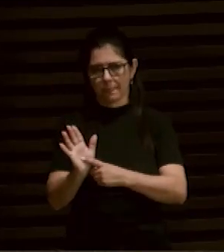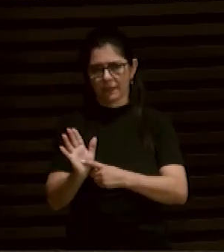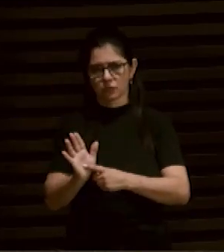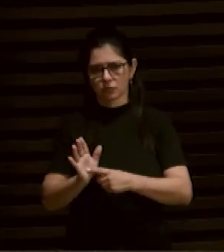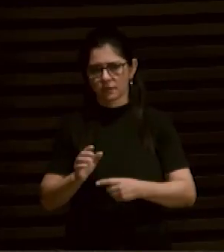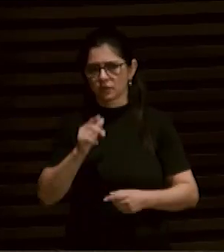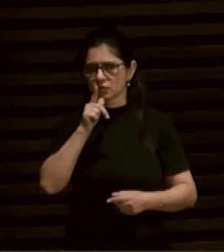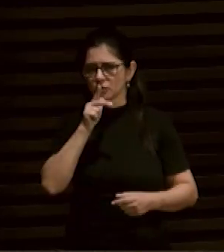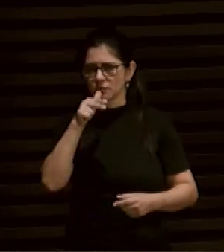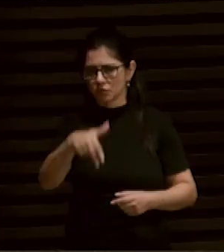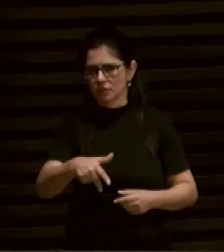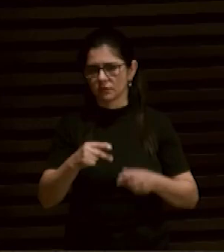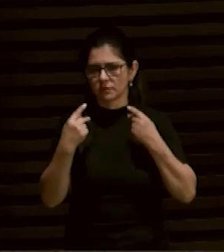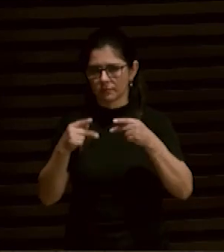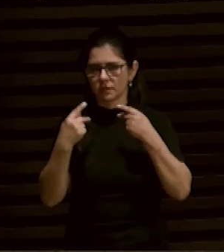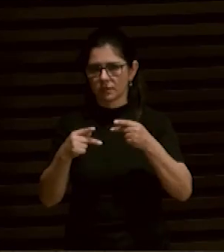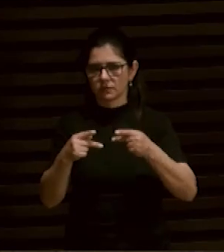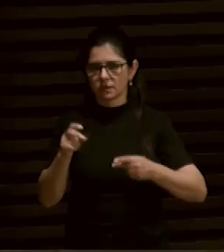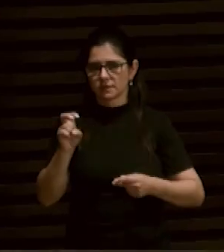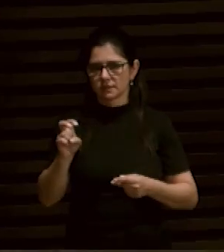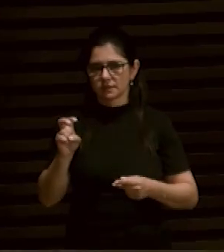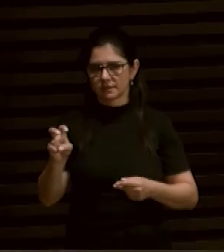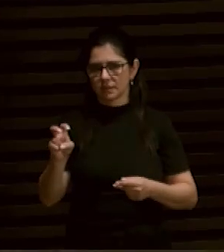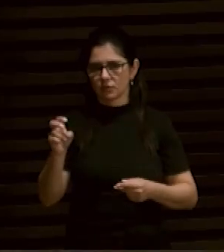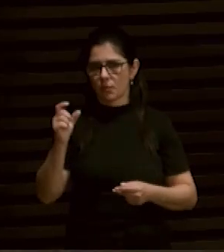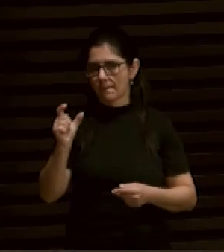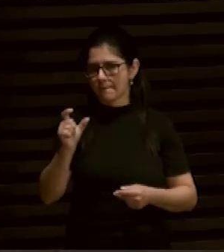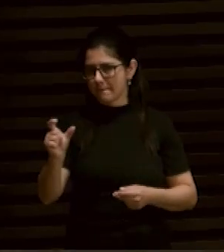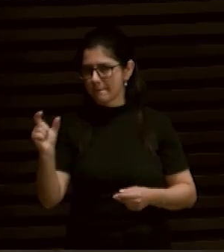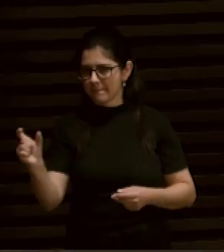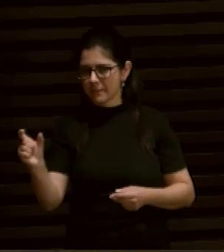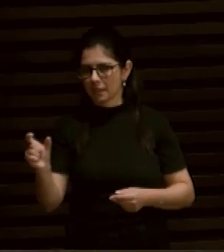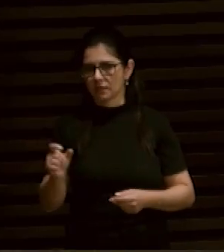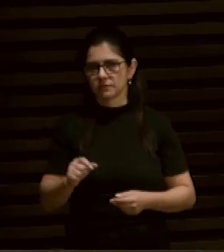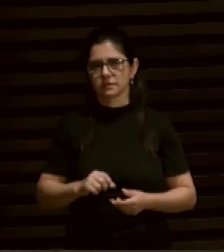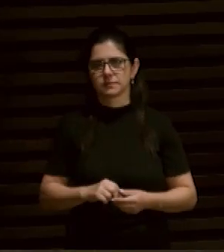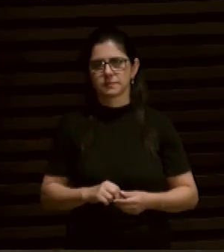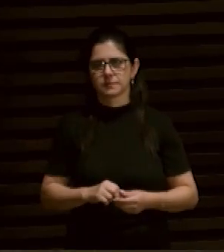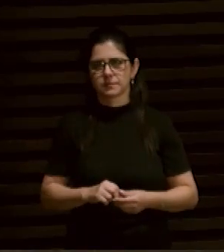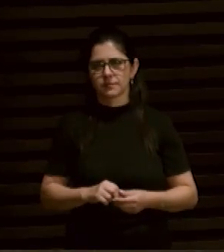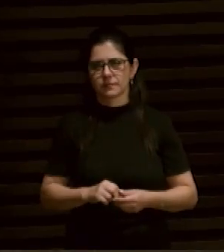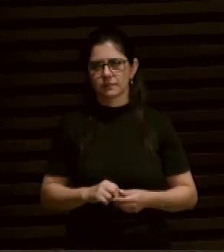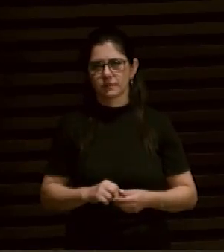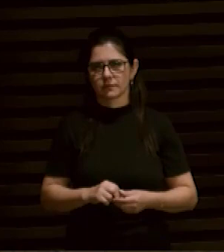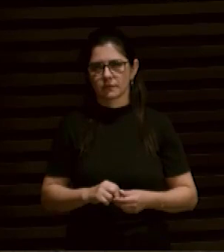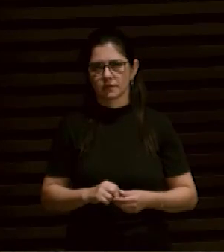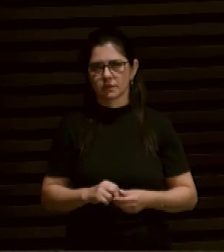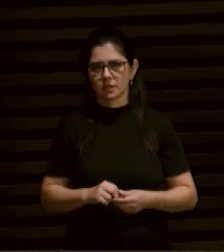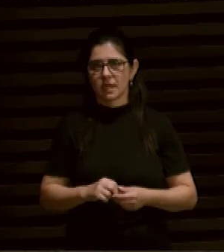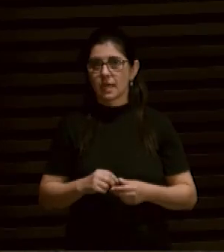hebraico. Apenas 5 palavrinhas foram faladas por Jonas ali. Que foi, ainda